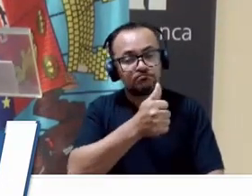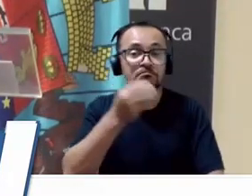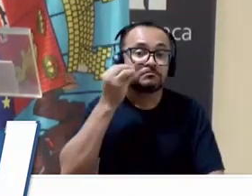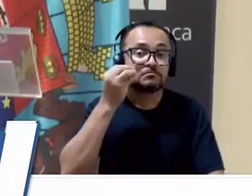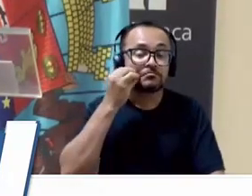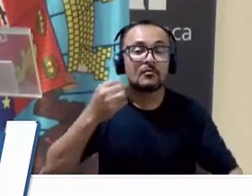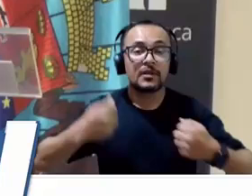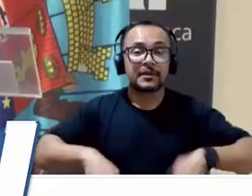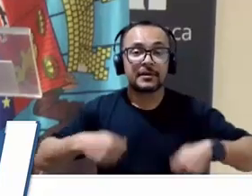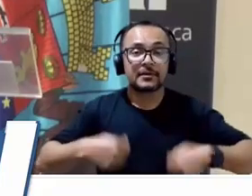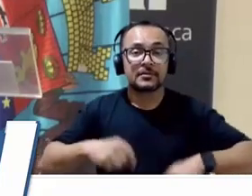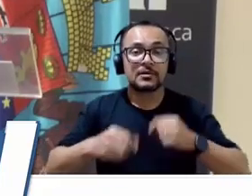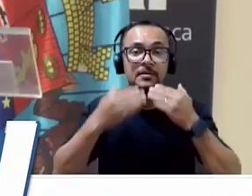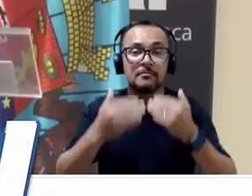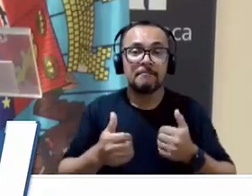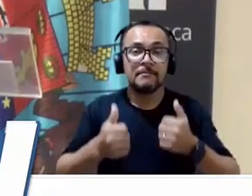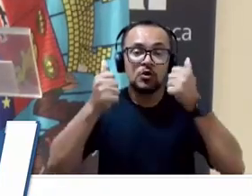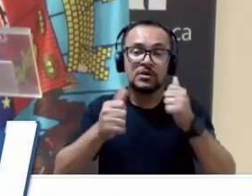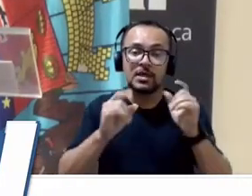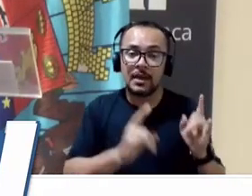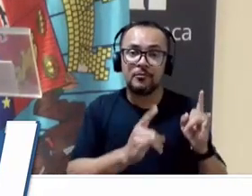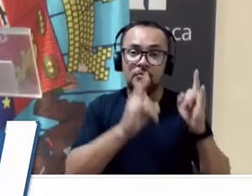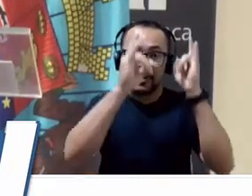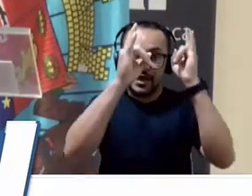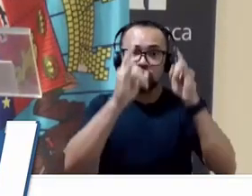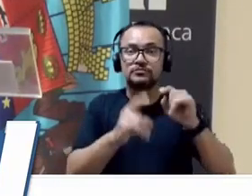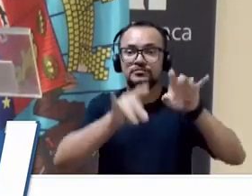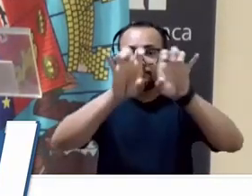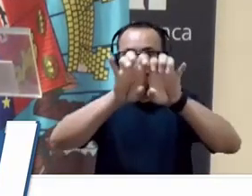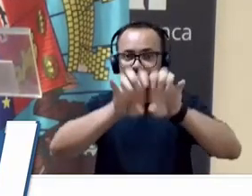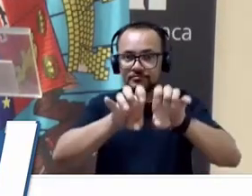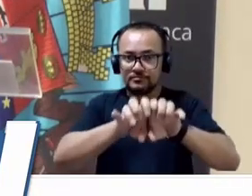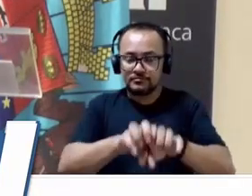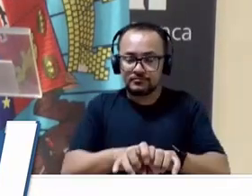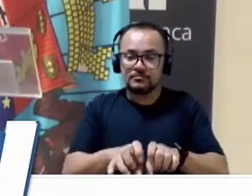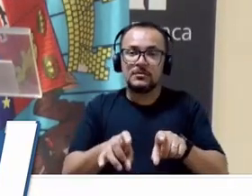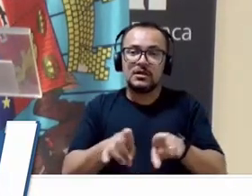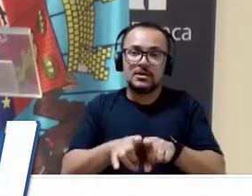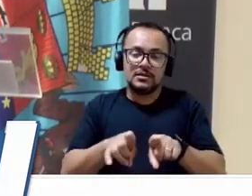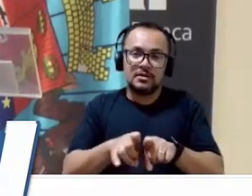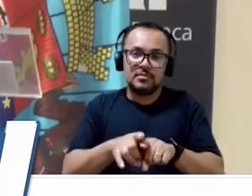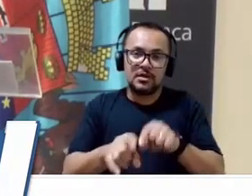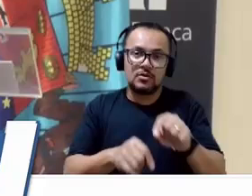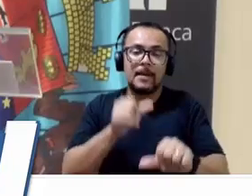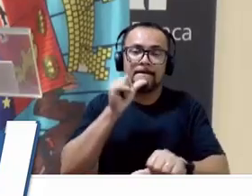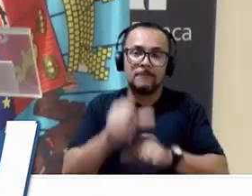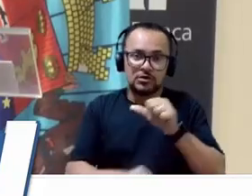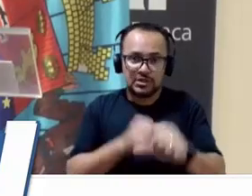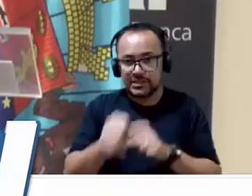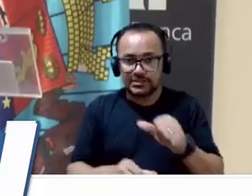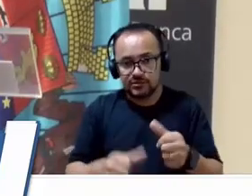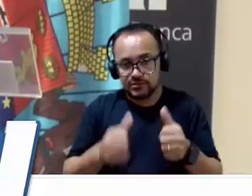dessas melhorias pro prédio estruturalmente falando e no quesito de modernização Dr Rafael